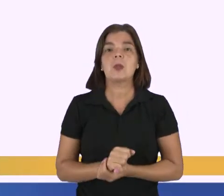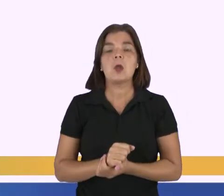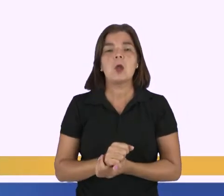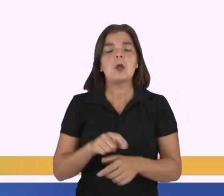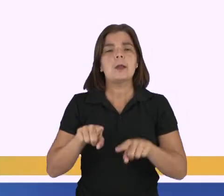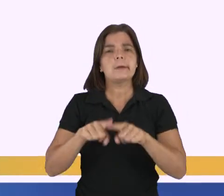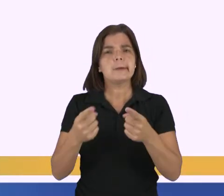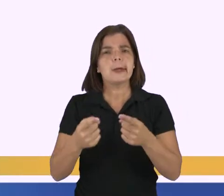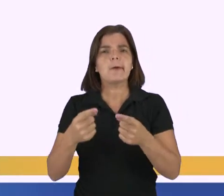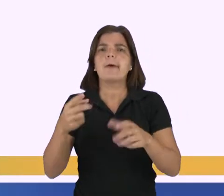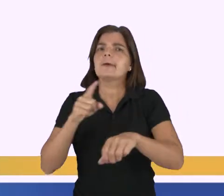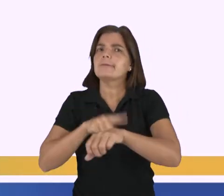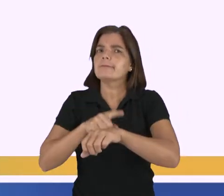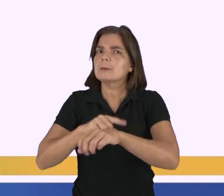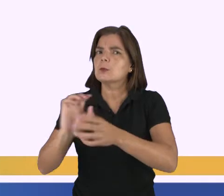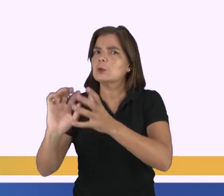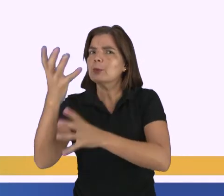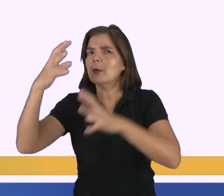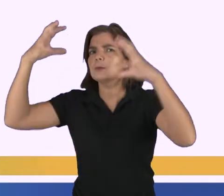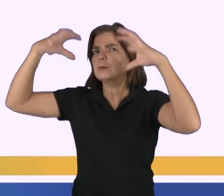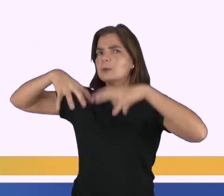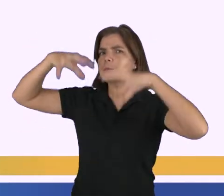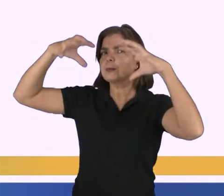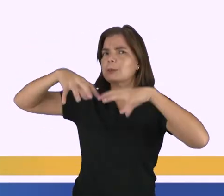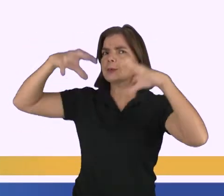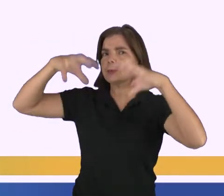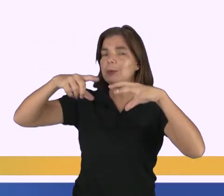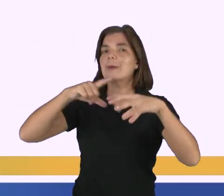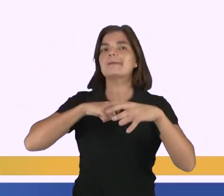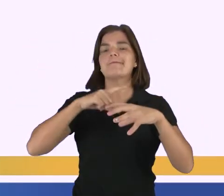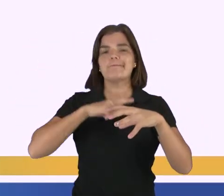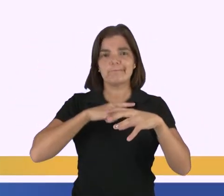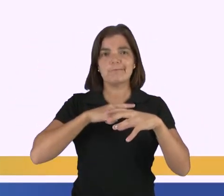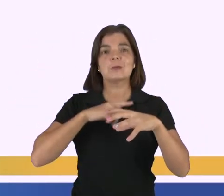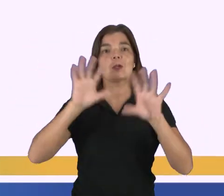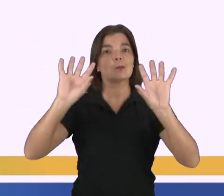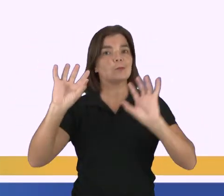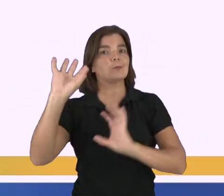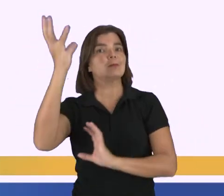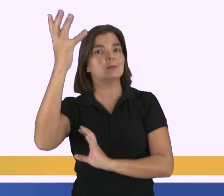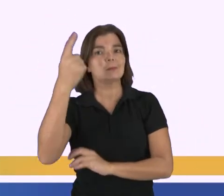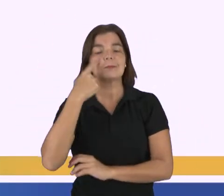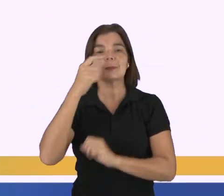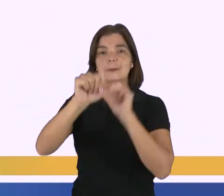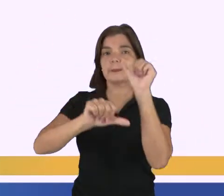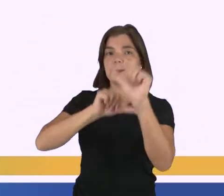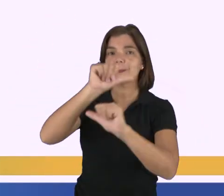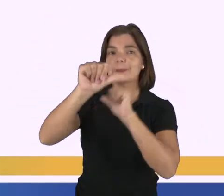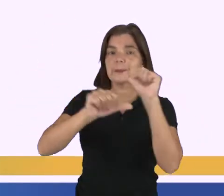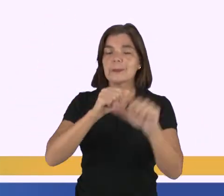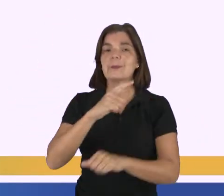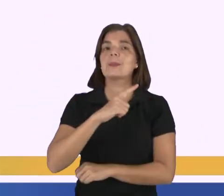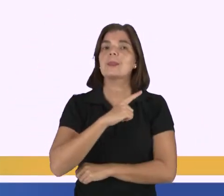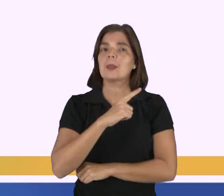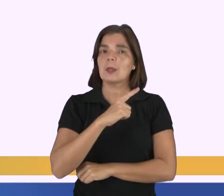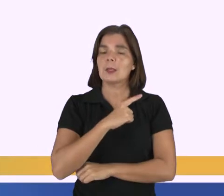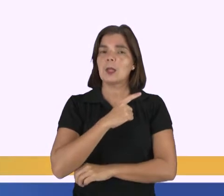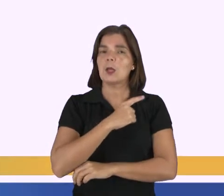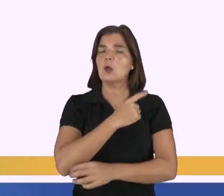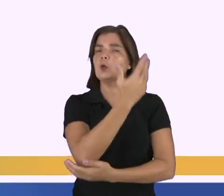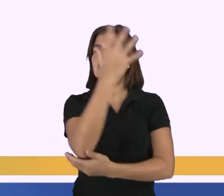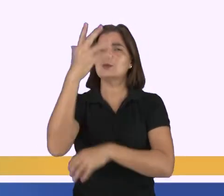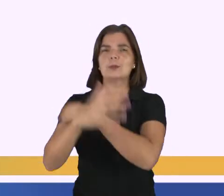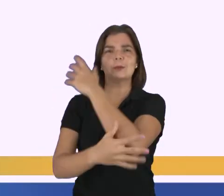na estação chuvosa, em função de toda uma dinâmica climática, você vai ver que há uma